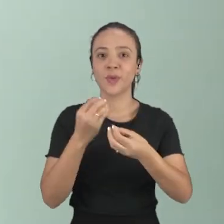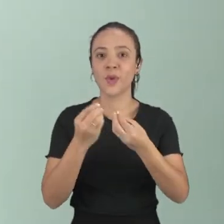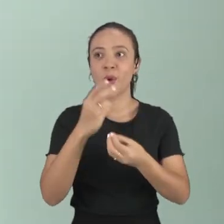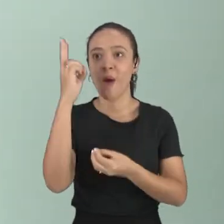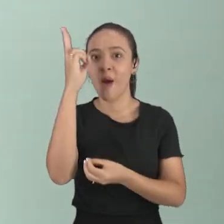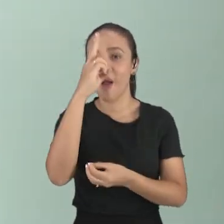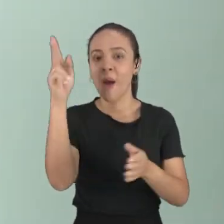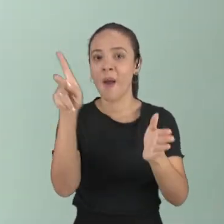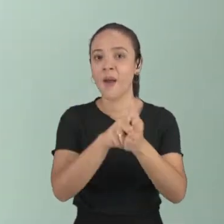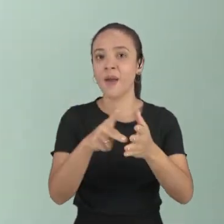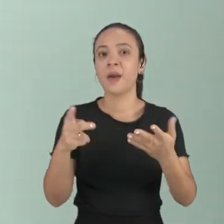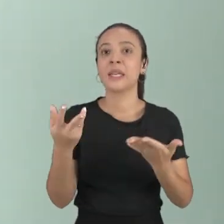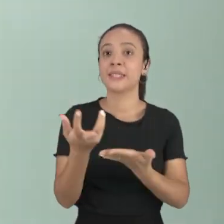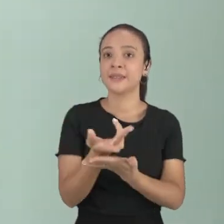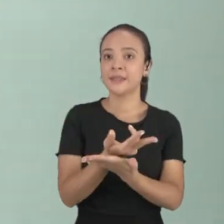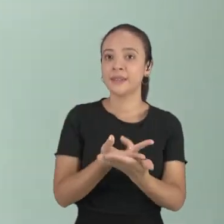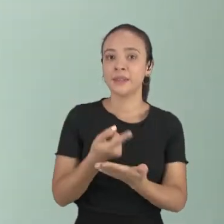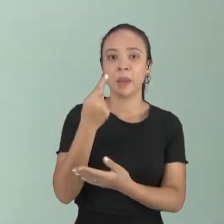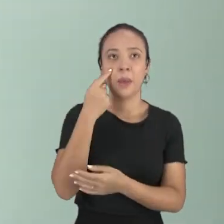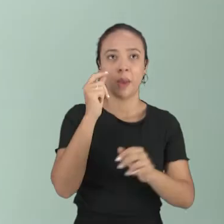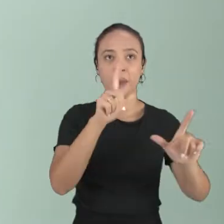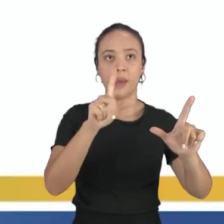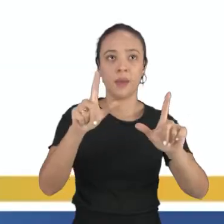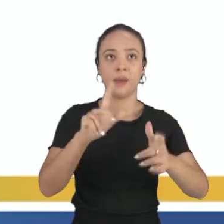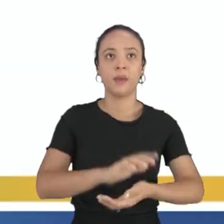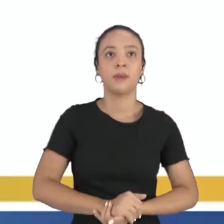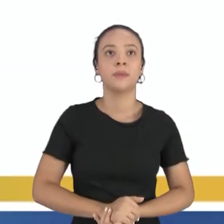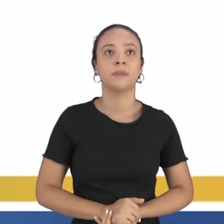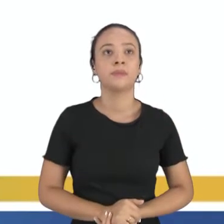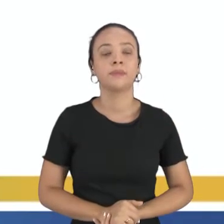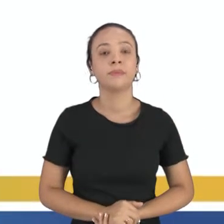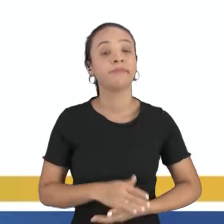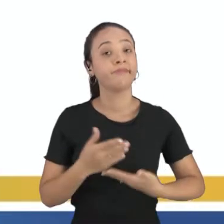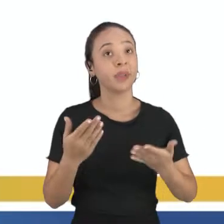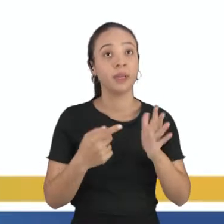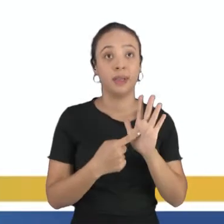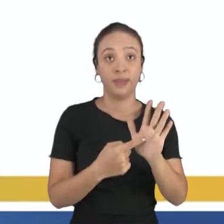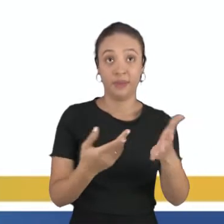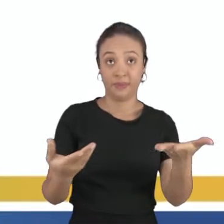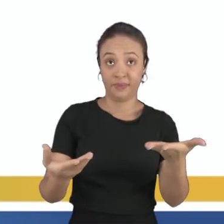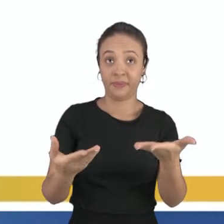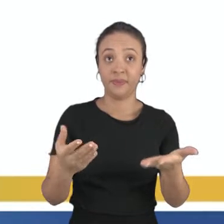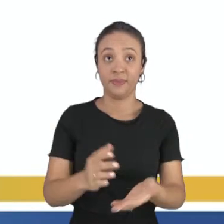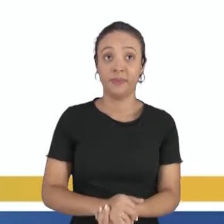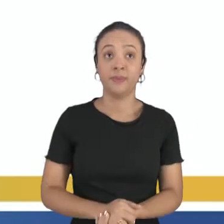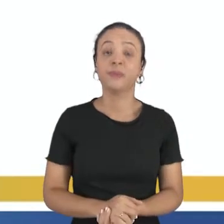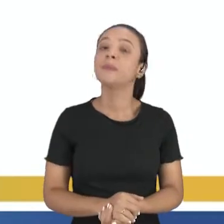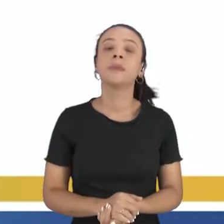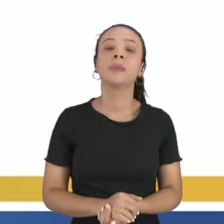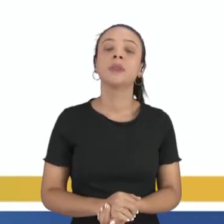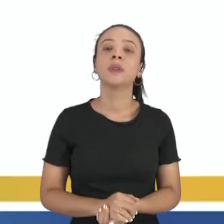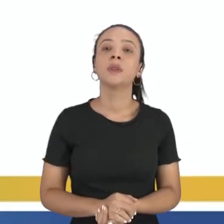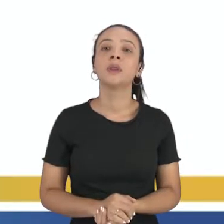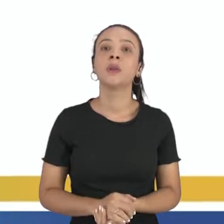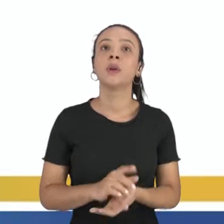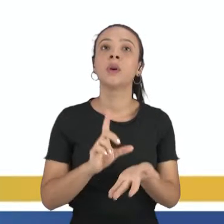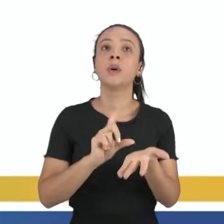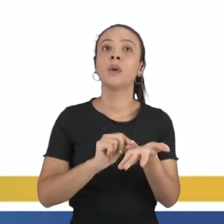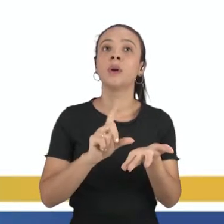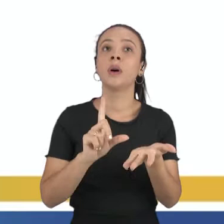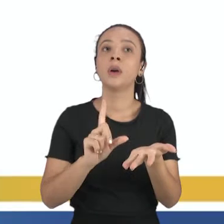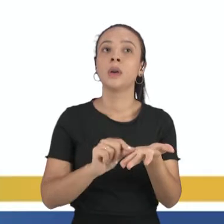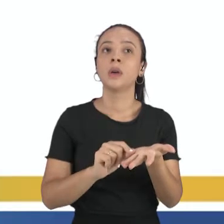da arte. Acompanhe comigo lá no primeiro slide. Eu trouxe para vocês um artigo da